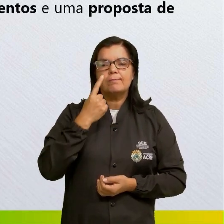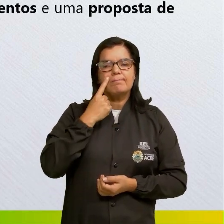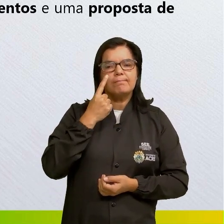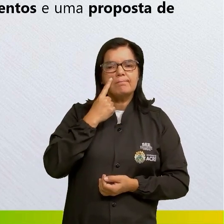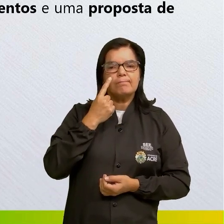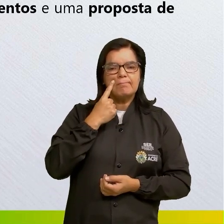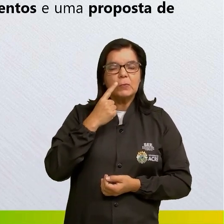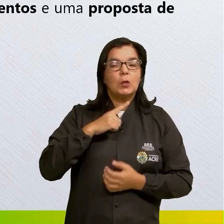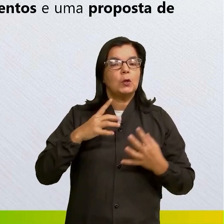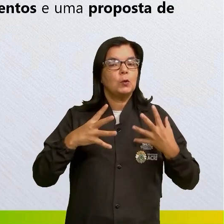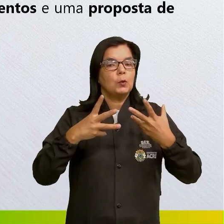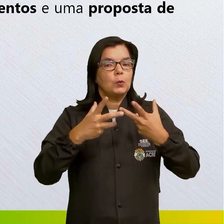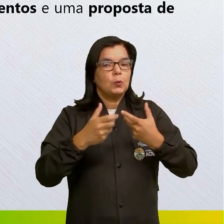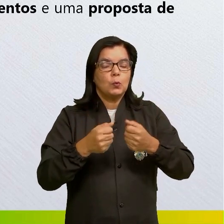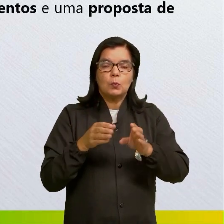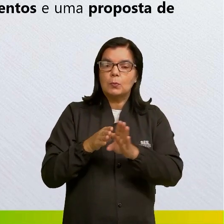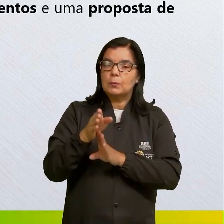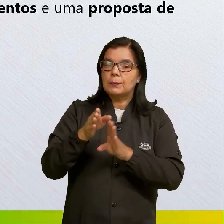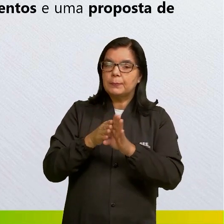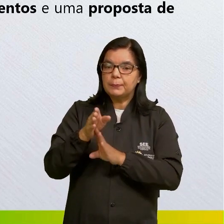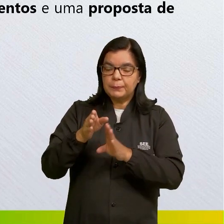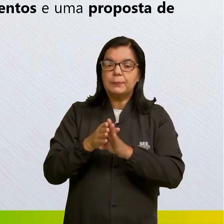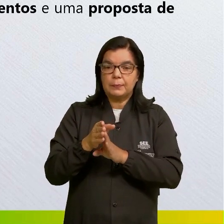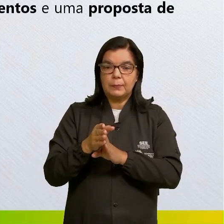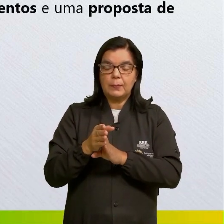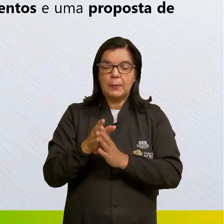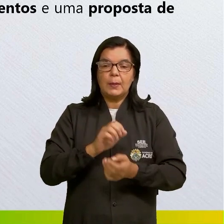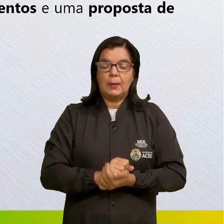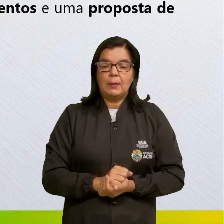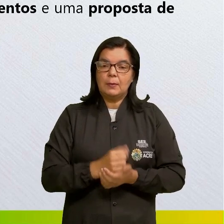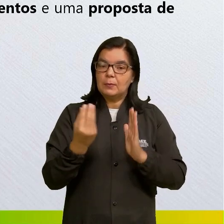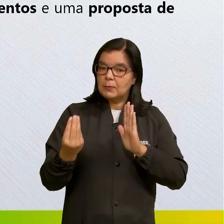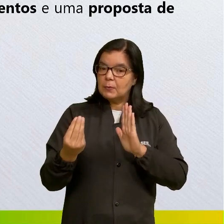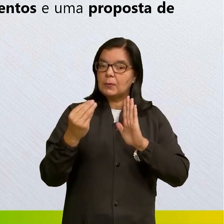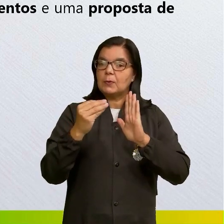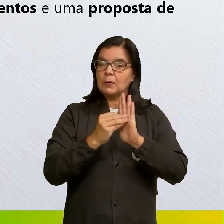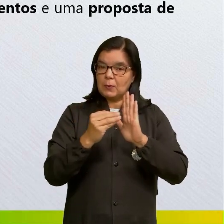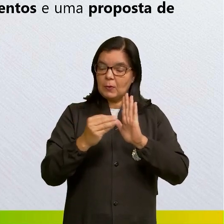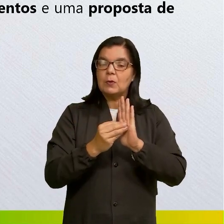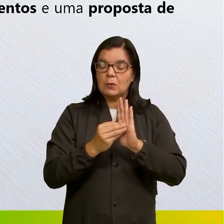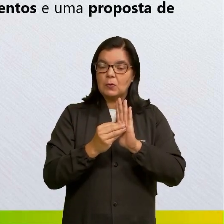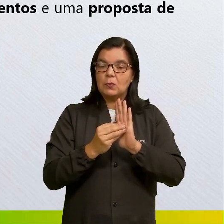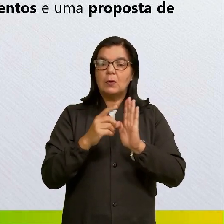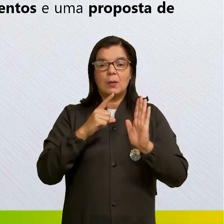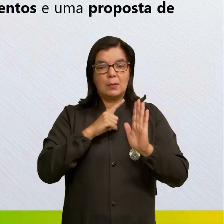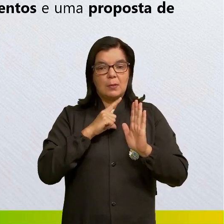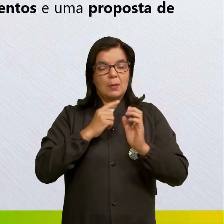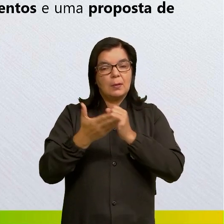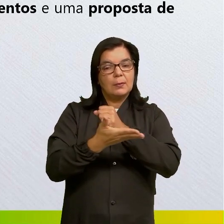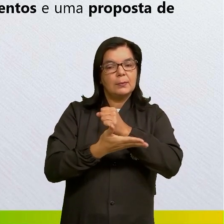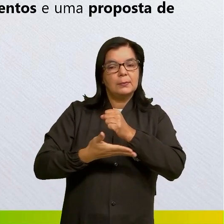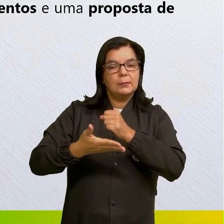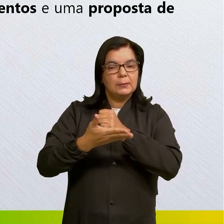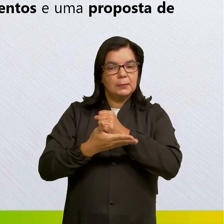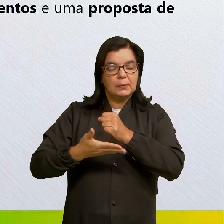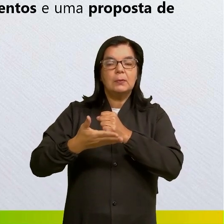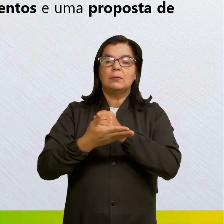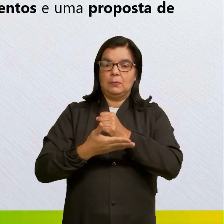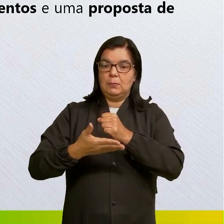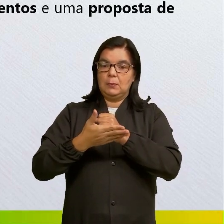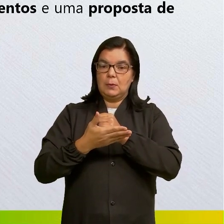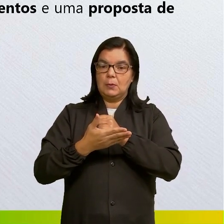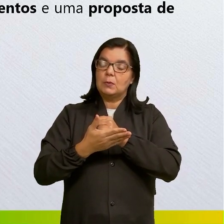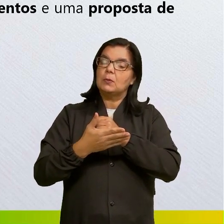observar que todas as orientações que estão sendo colocadas aqui, elas estão baseadas, leva